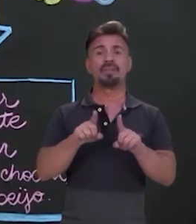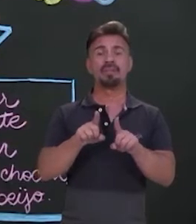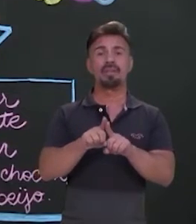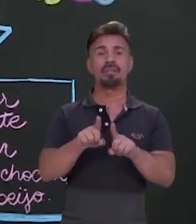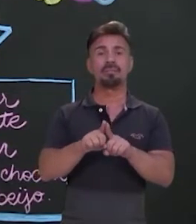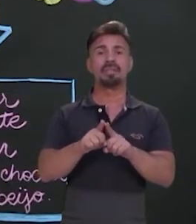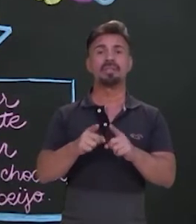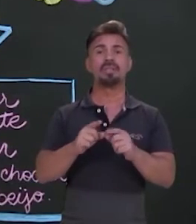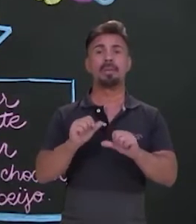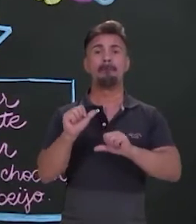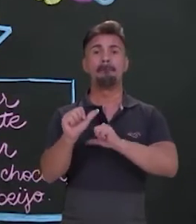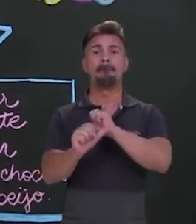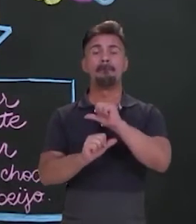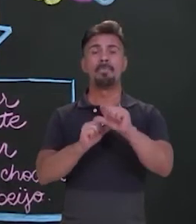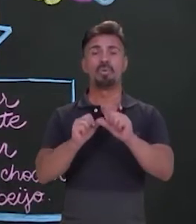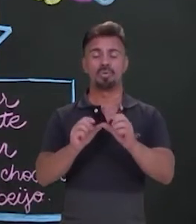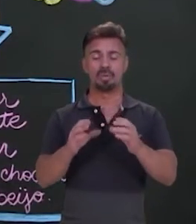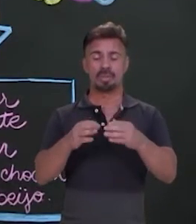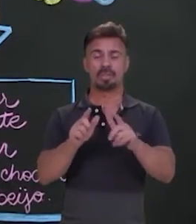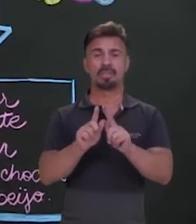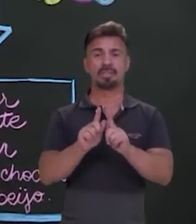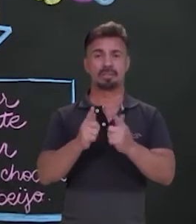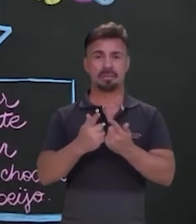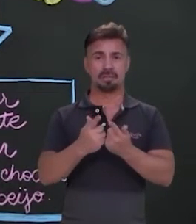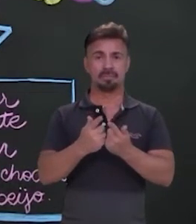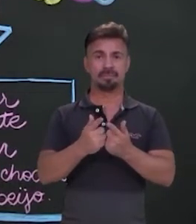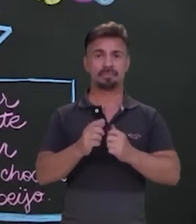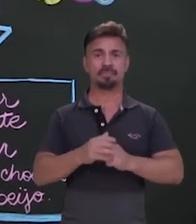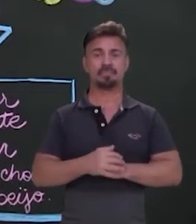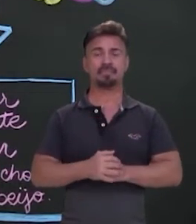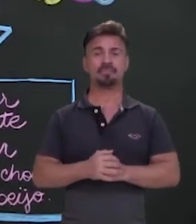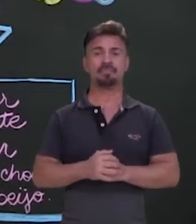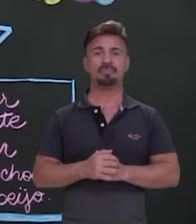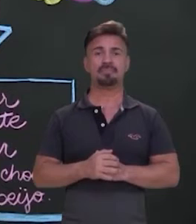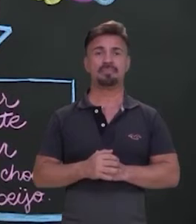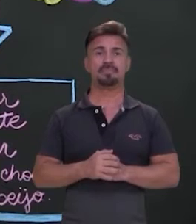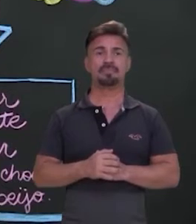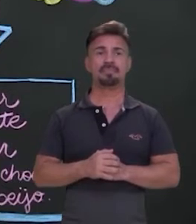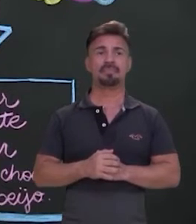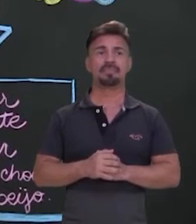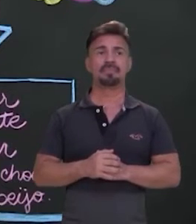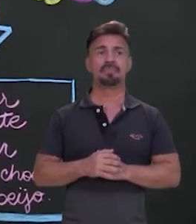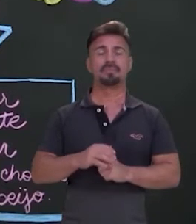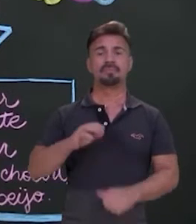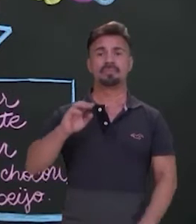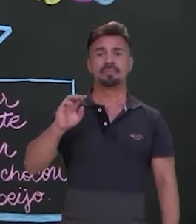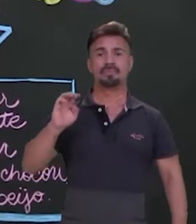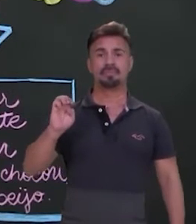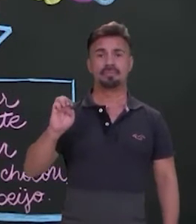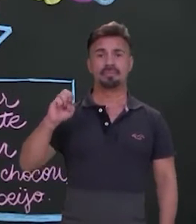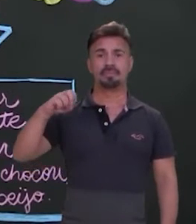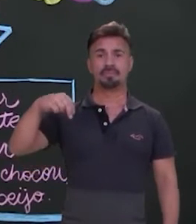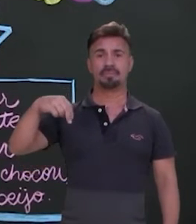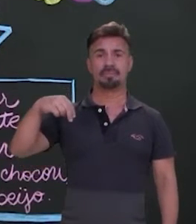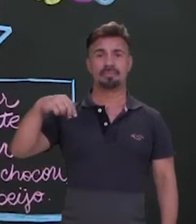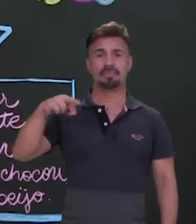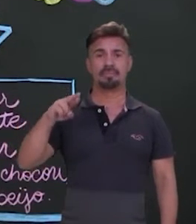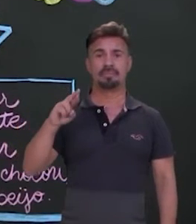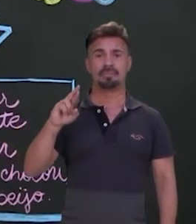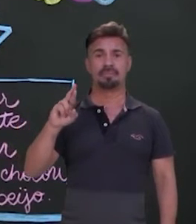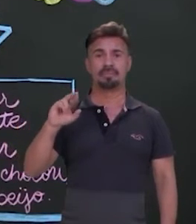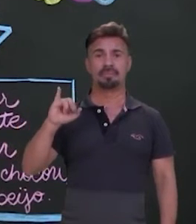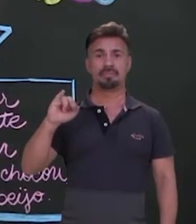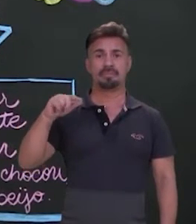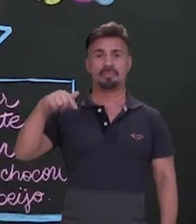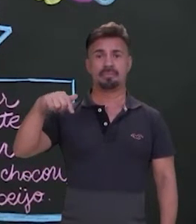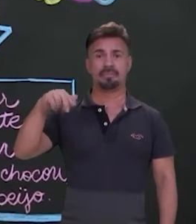também mudou a classe gramatical. Vamos ver agora o caso da palavra enriquecer. Enriquecer é um exemplo de derivação que a